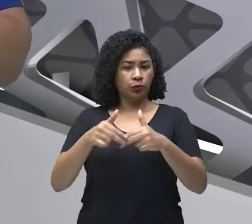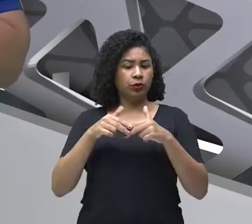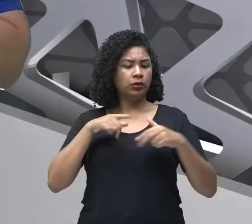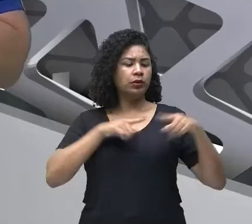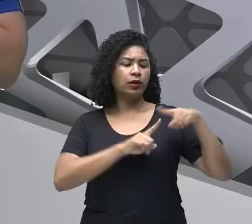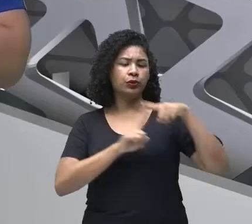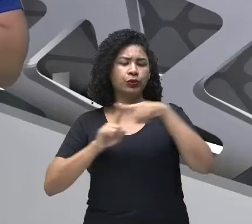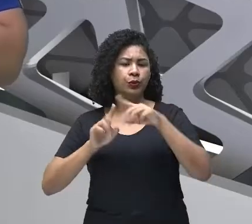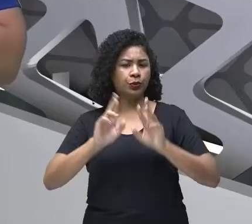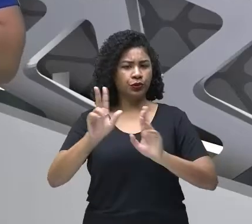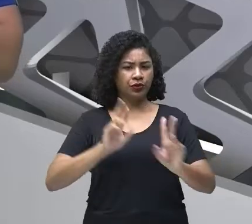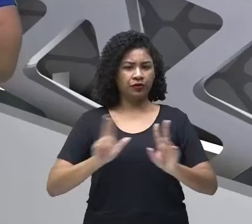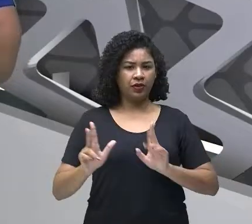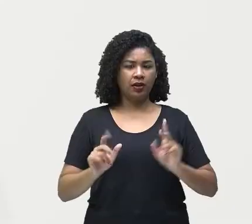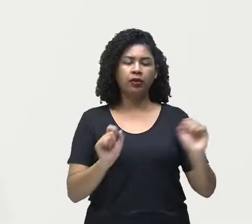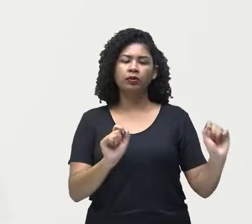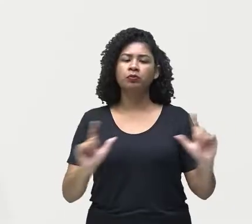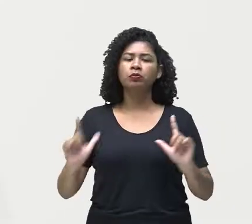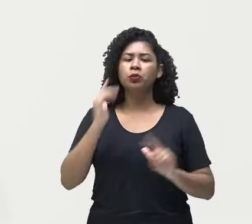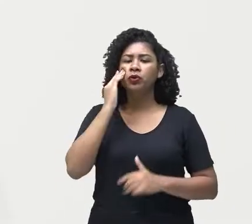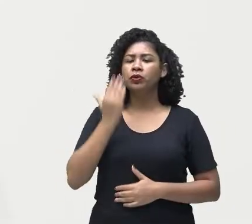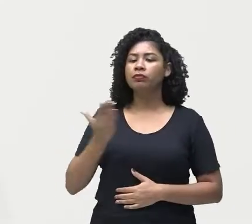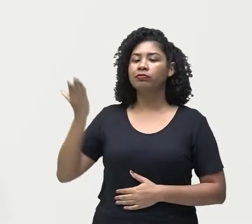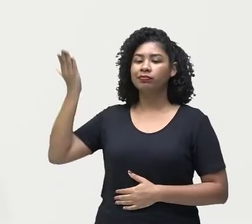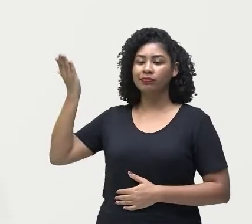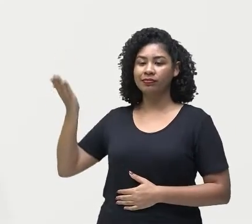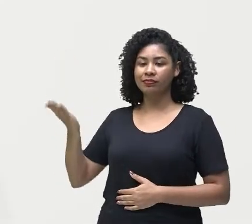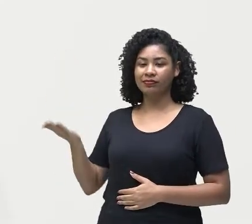epidemiológica. Olha só na nossa próxima cartela.